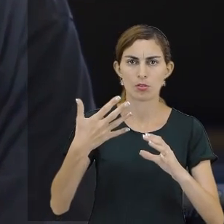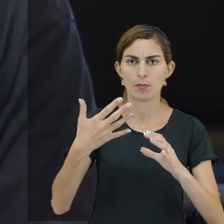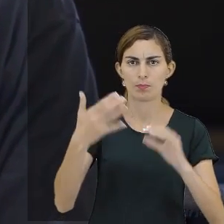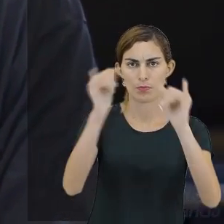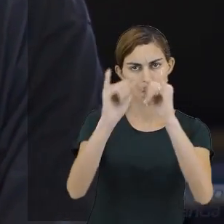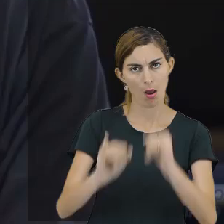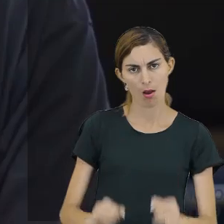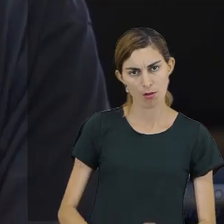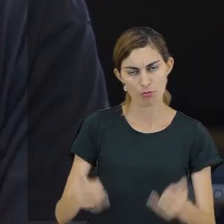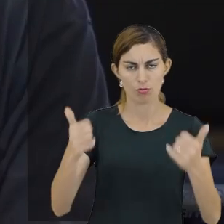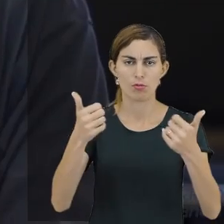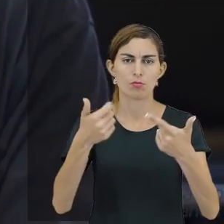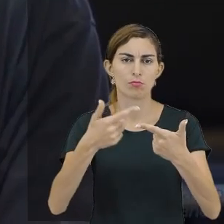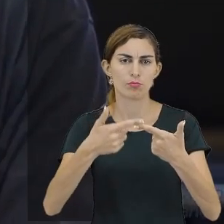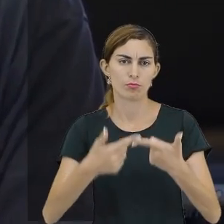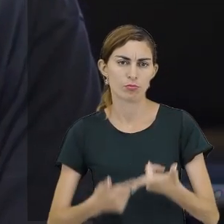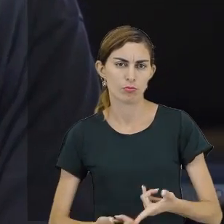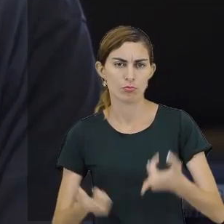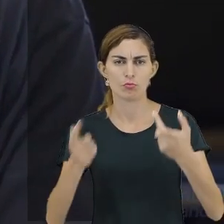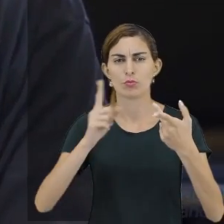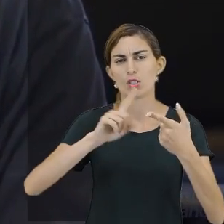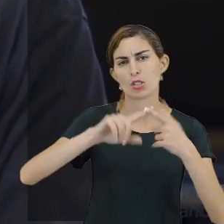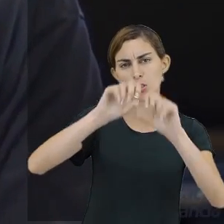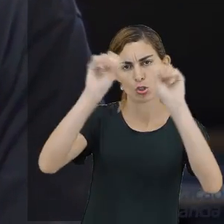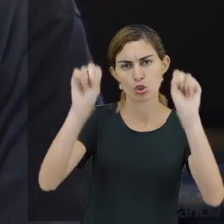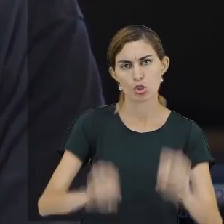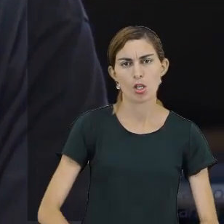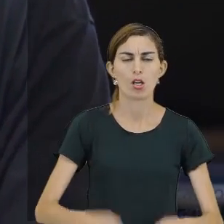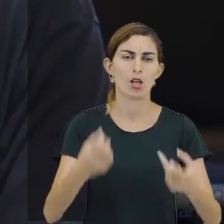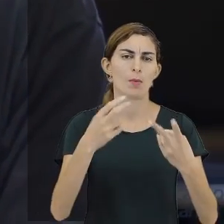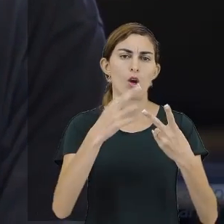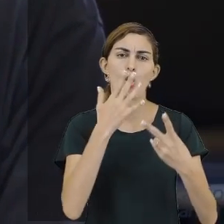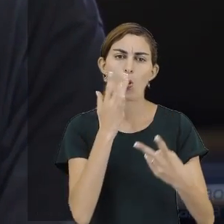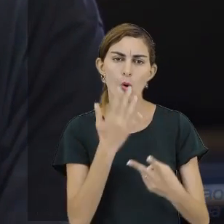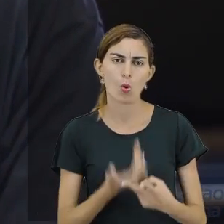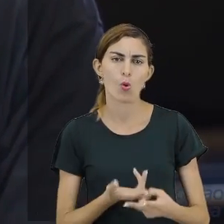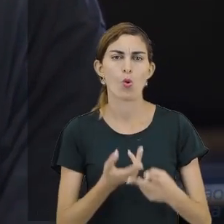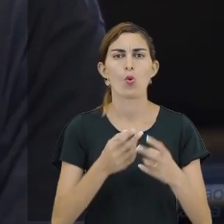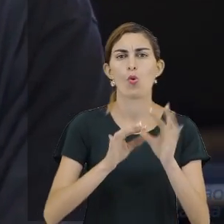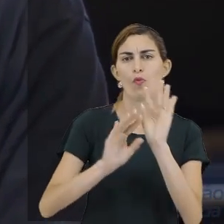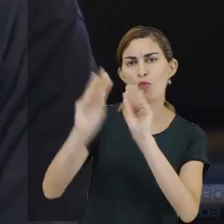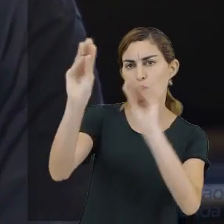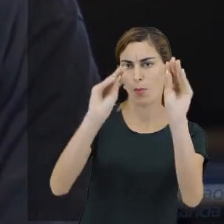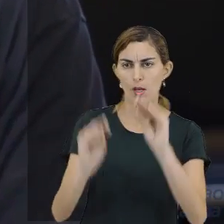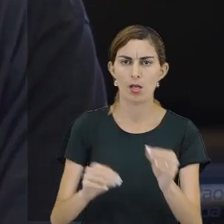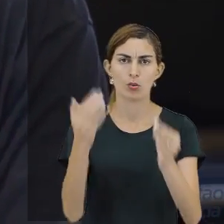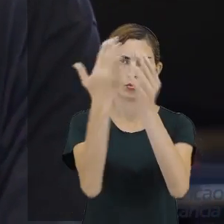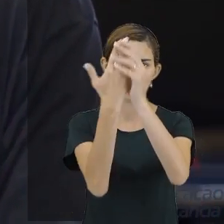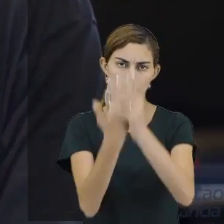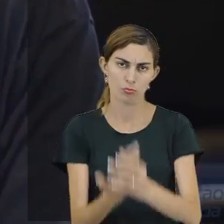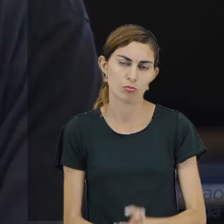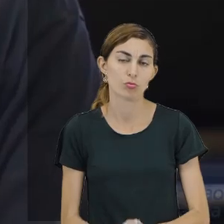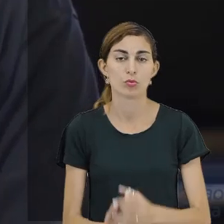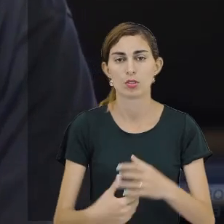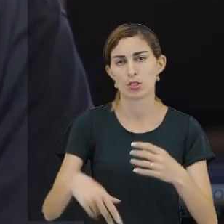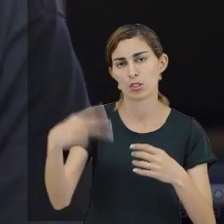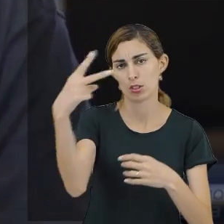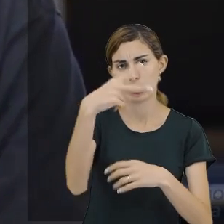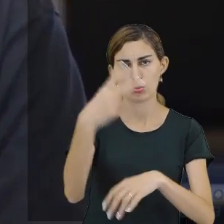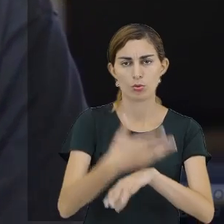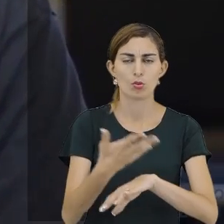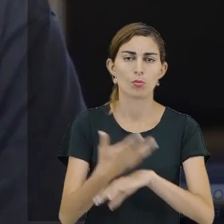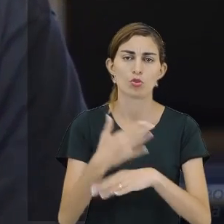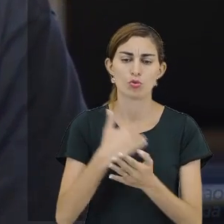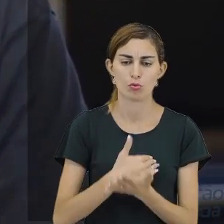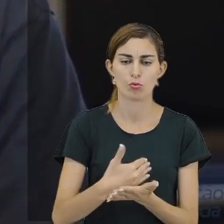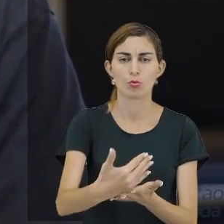dessas imagens, como, por exemplo, sistemas de compressão, sistemas de cor e formatos de arquivo. Na segunda